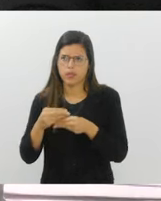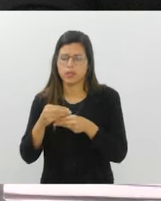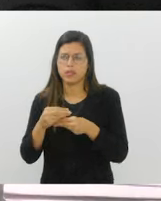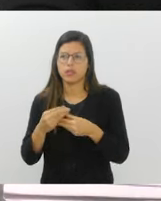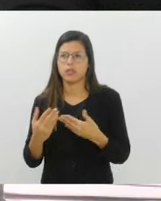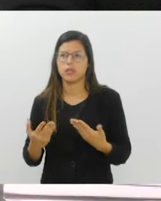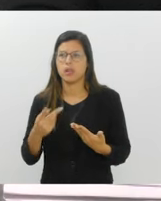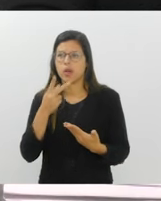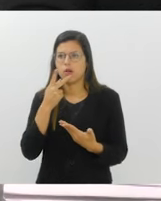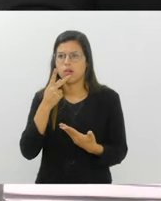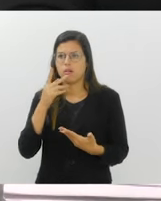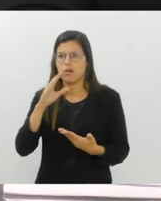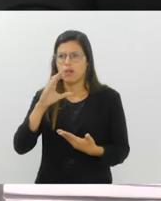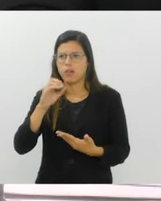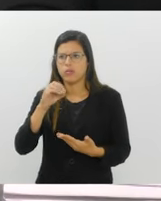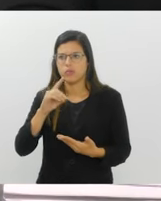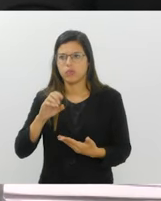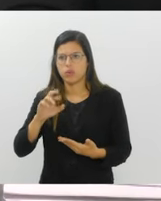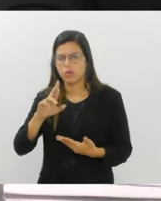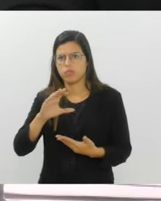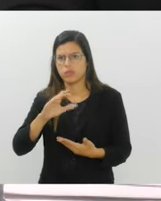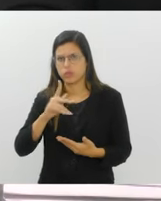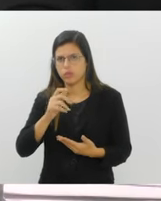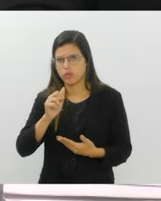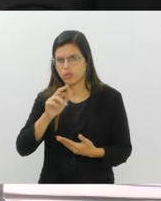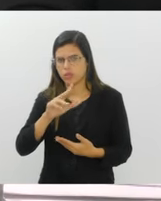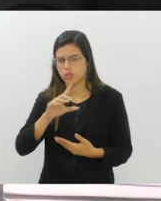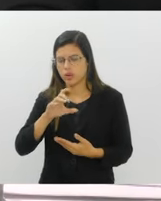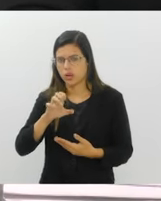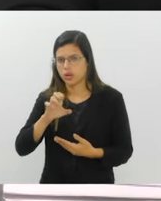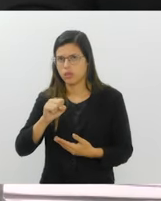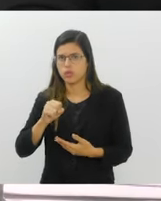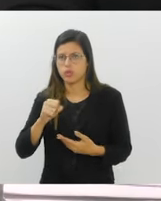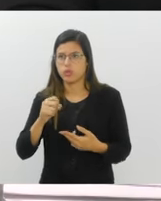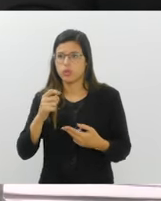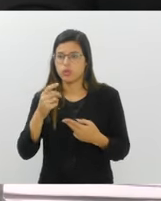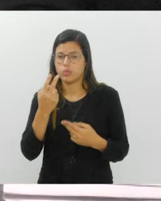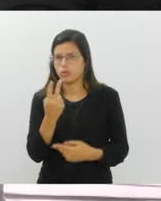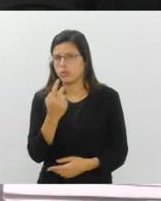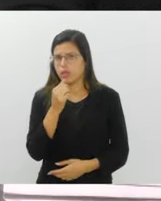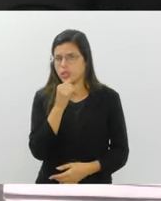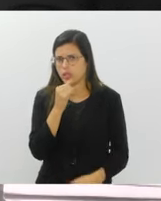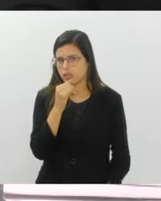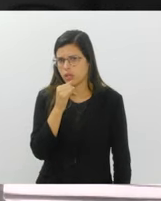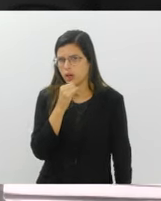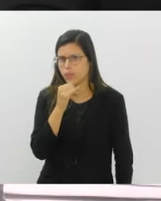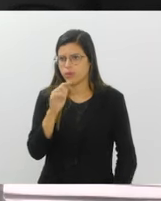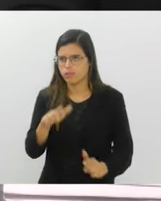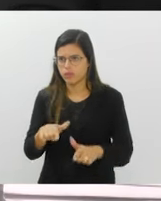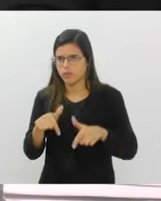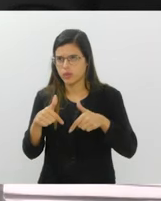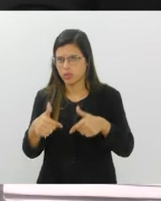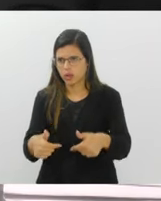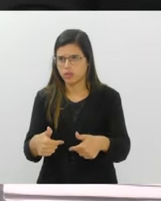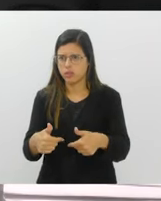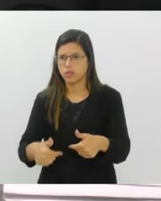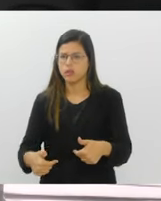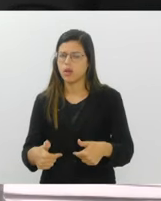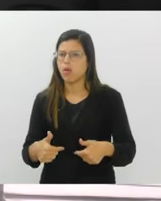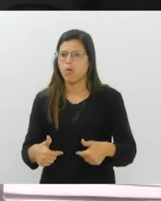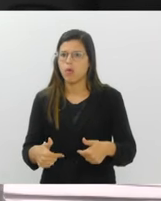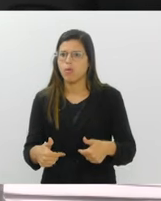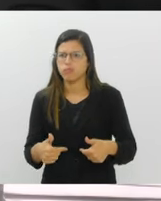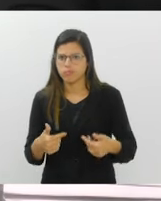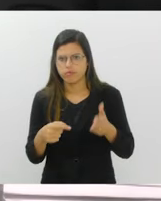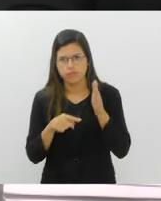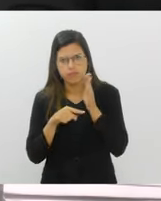a fala do Konder e do Charles. Eu queria dar dois exemplos de atuação da agência no sentido de ajudar, contribuir para